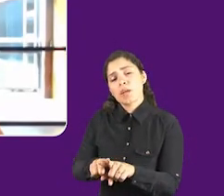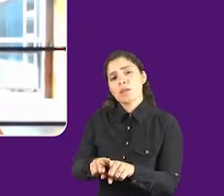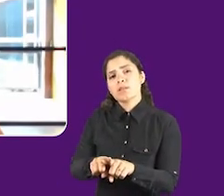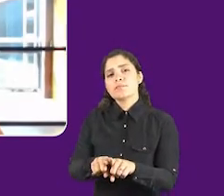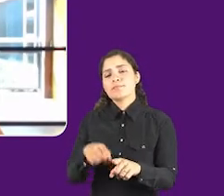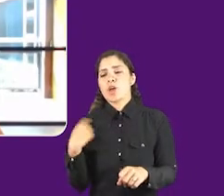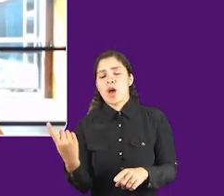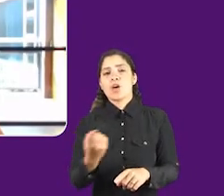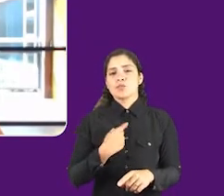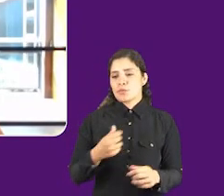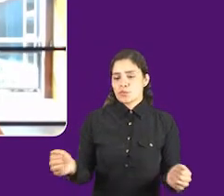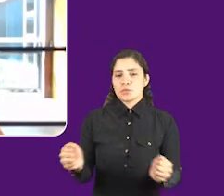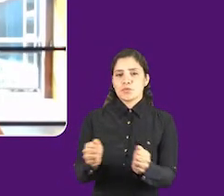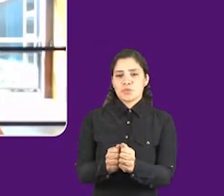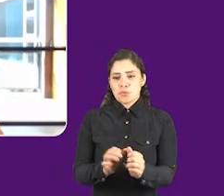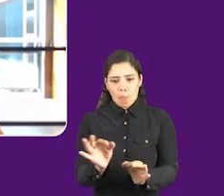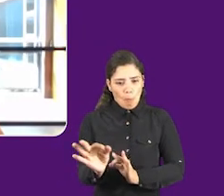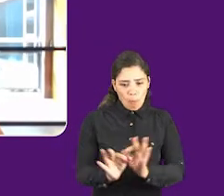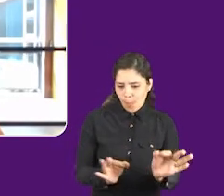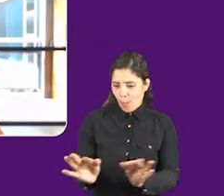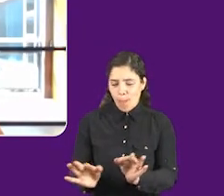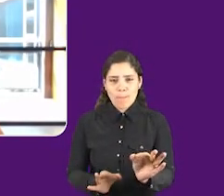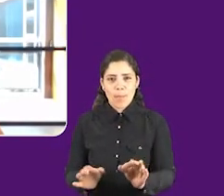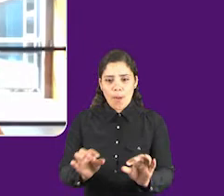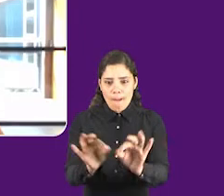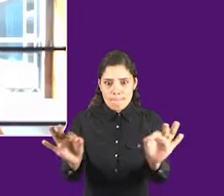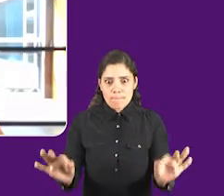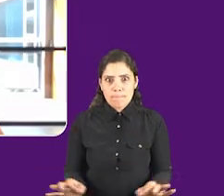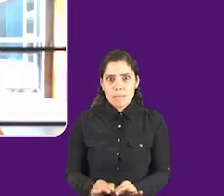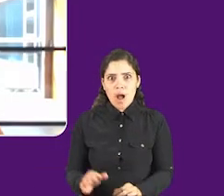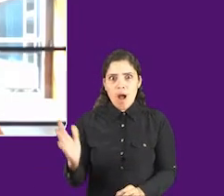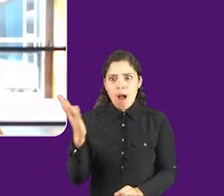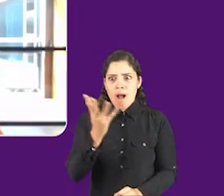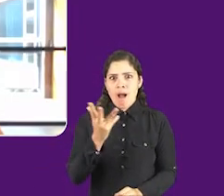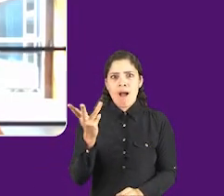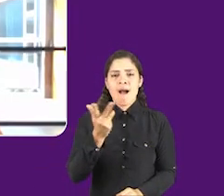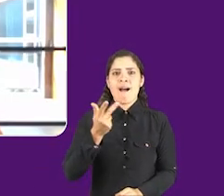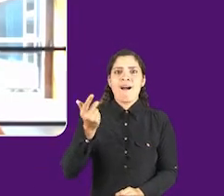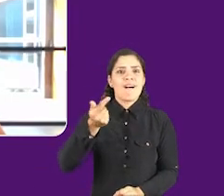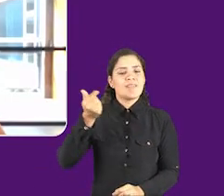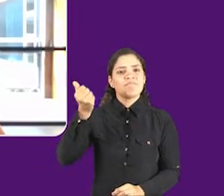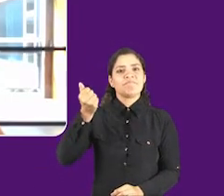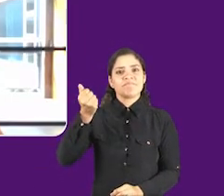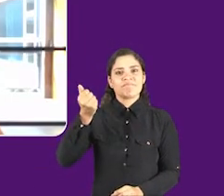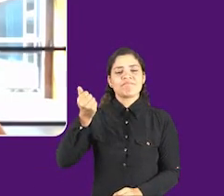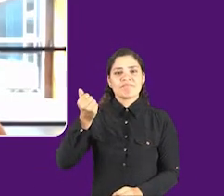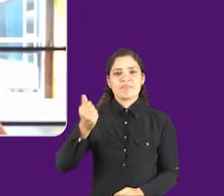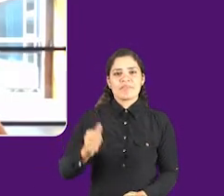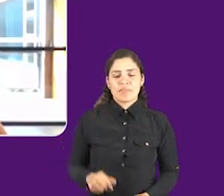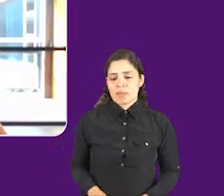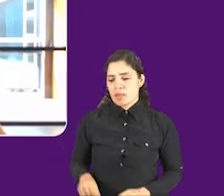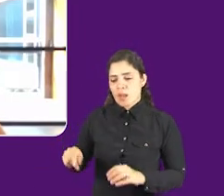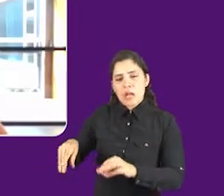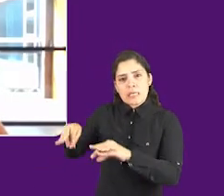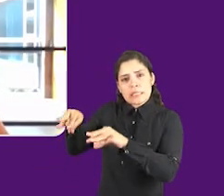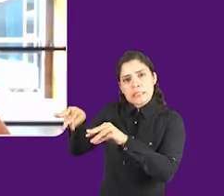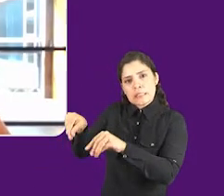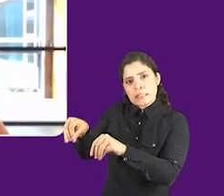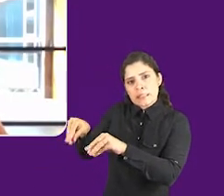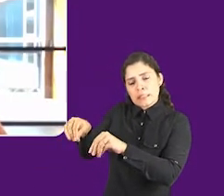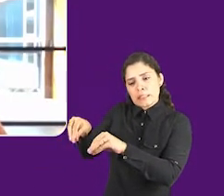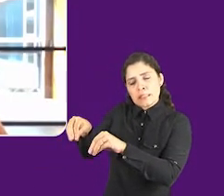um produto genial genial adultos produto que que vocês fizeram a gente